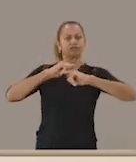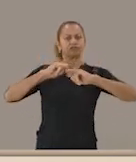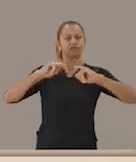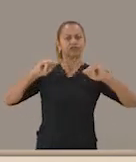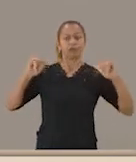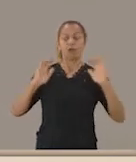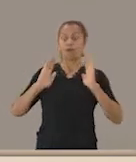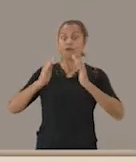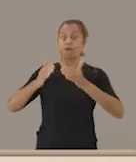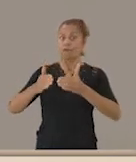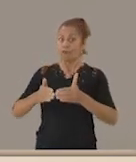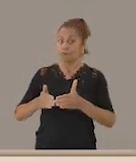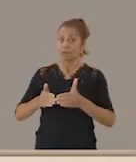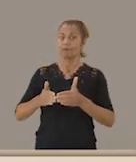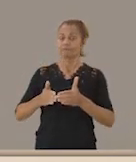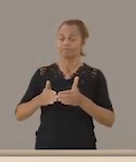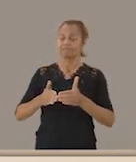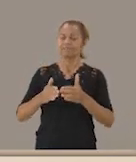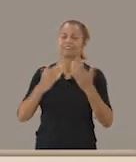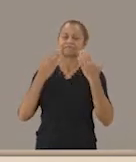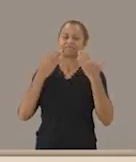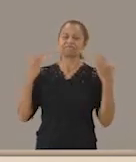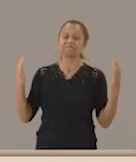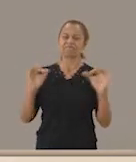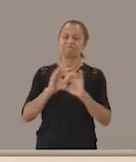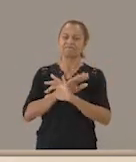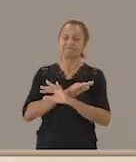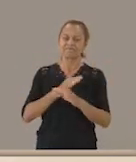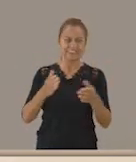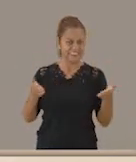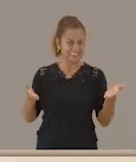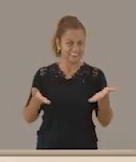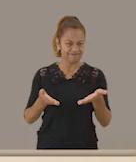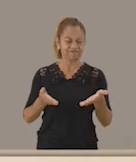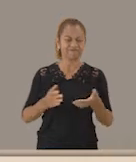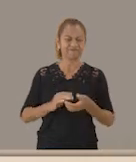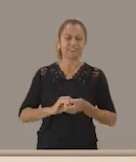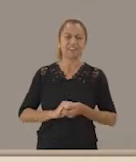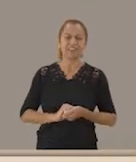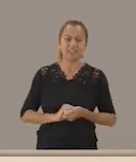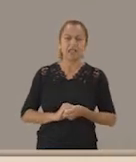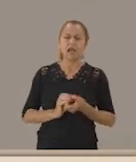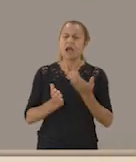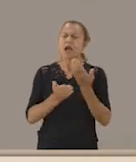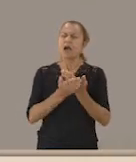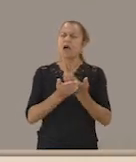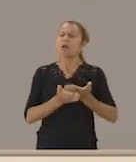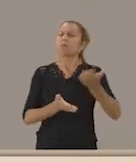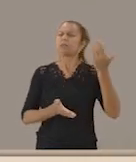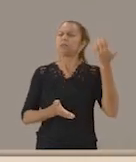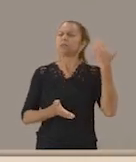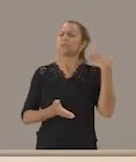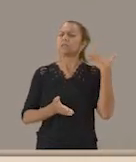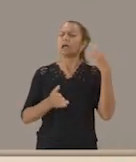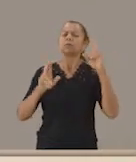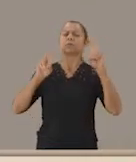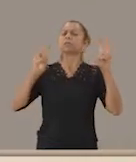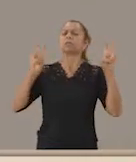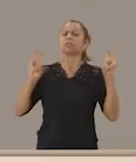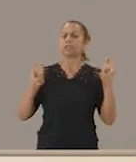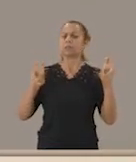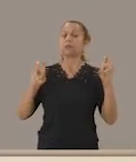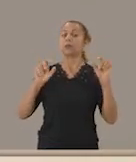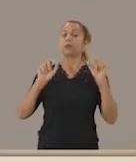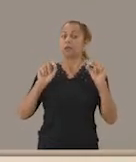Apresentações feitas, agora sim, vamos lá? Na última aula, falamos sobre fotojornalismo